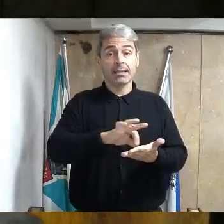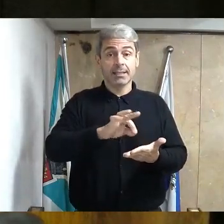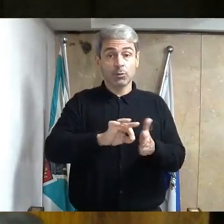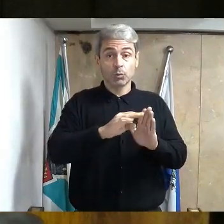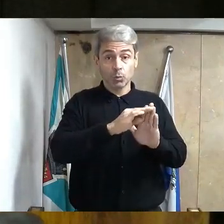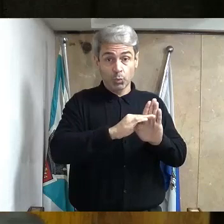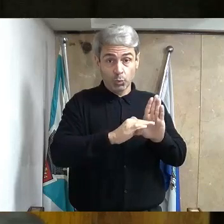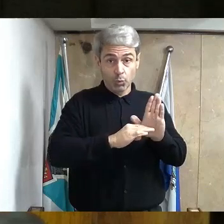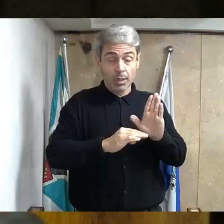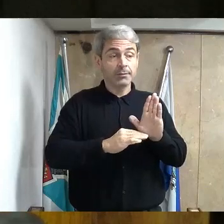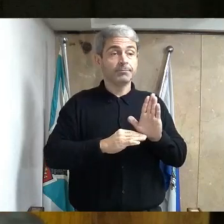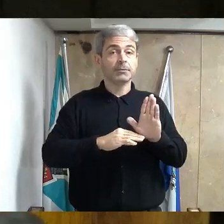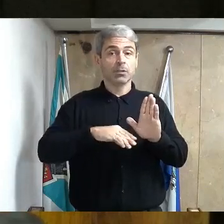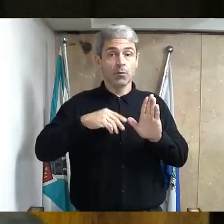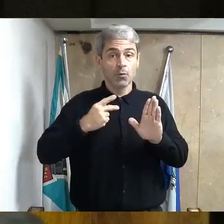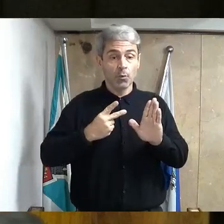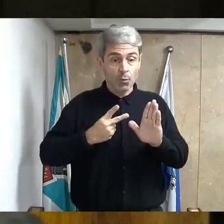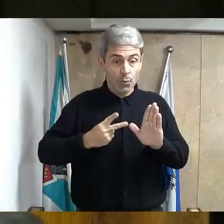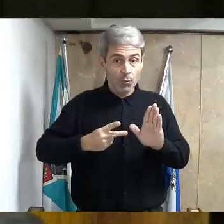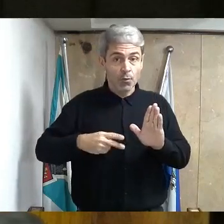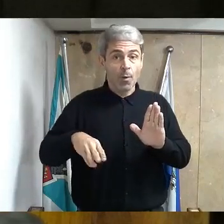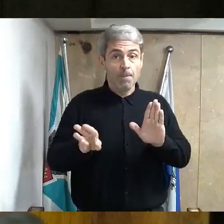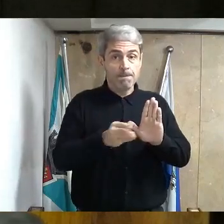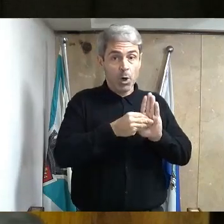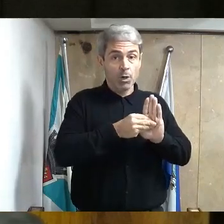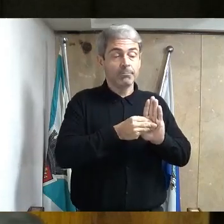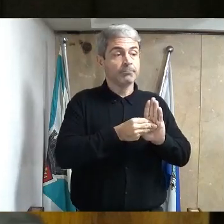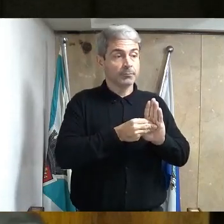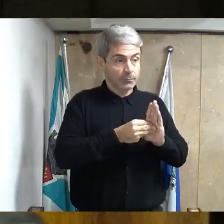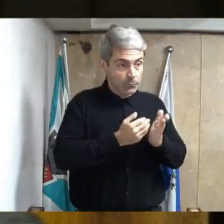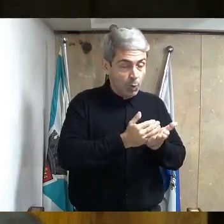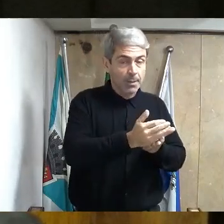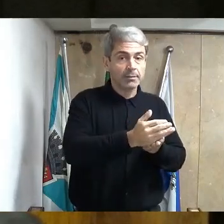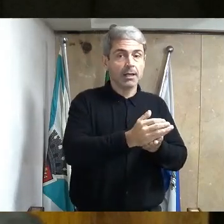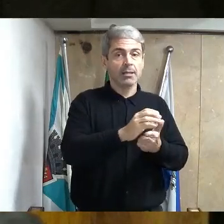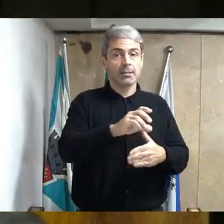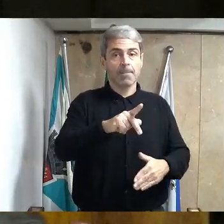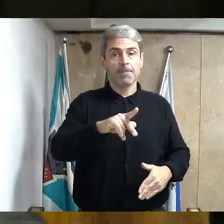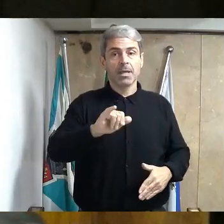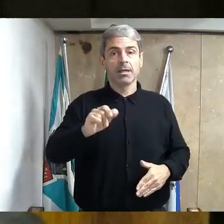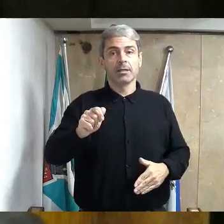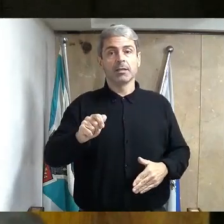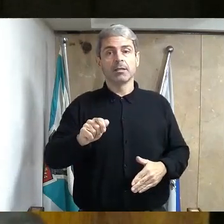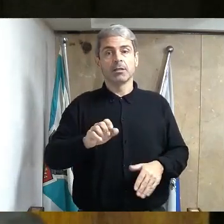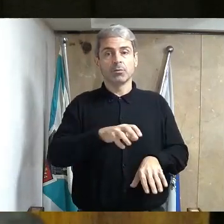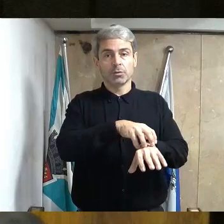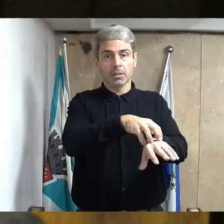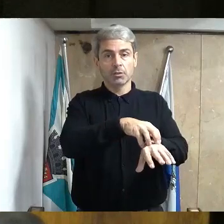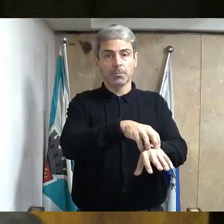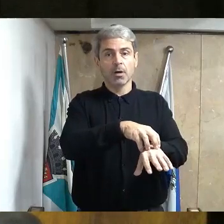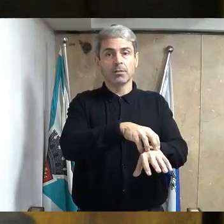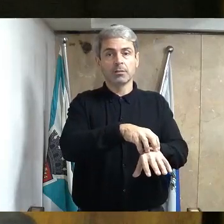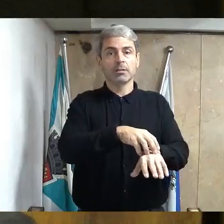hoje a CPI do transporte na cidade de Duque de Caxias com essa casa muito unida.